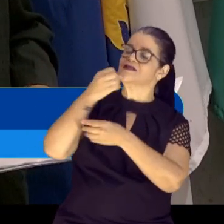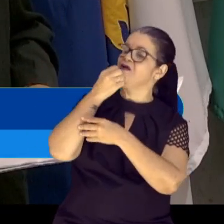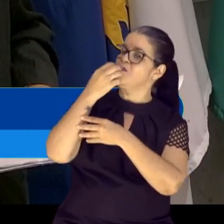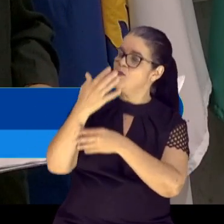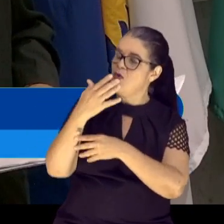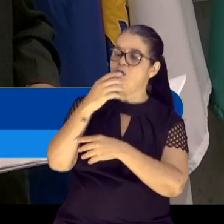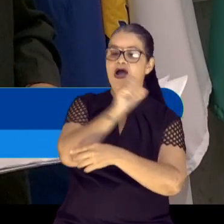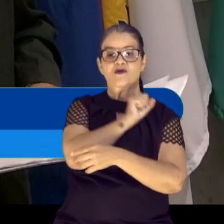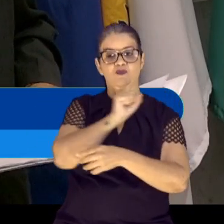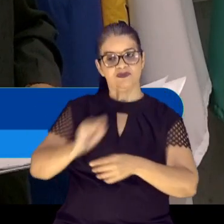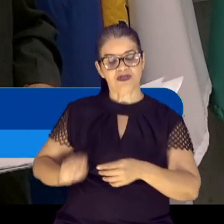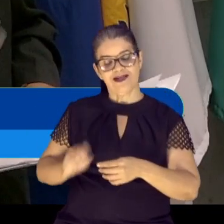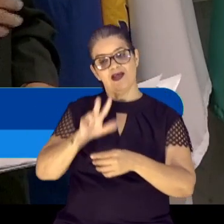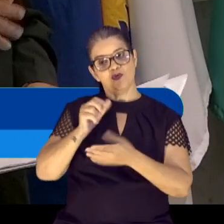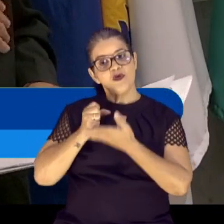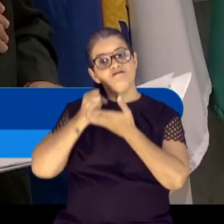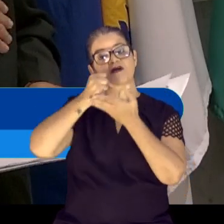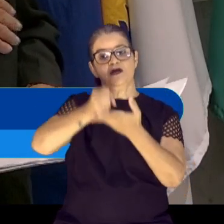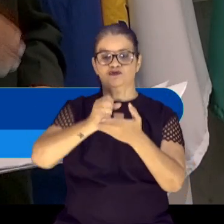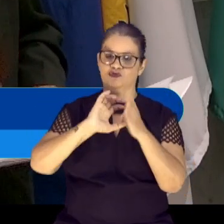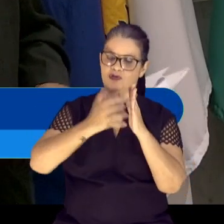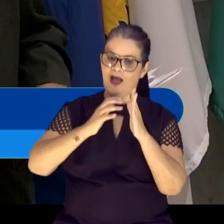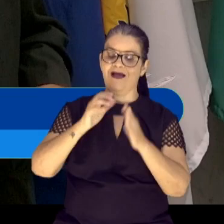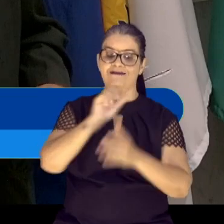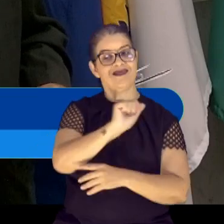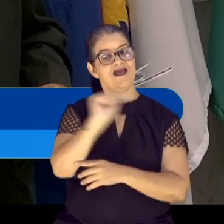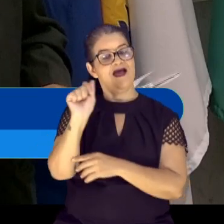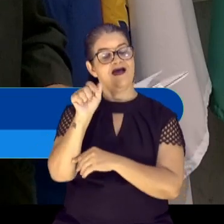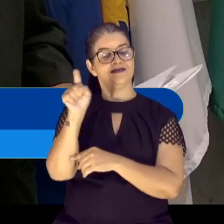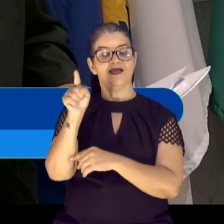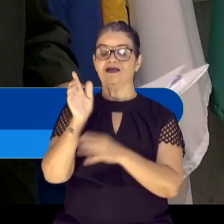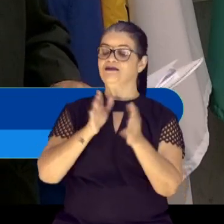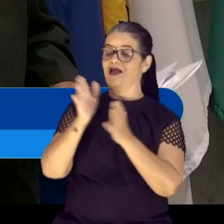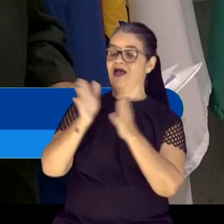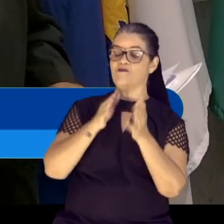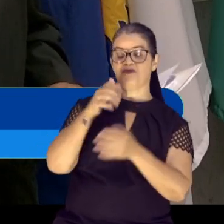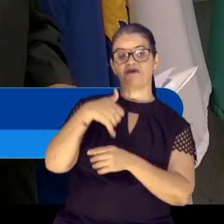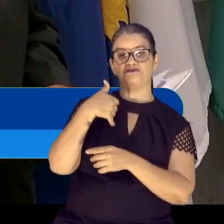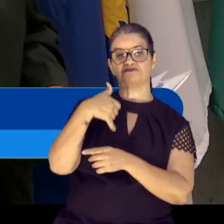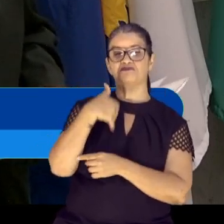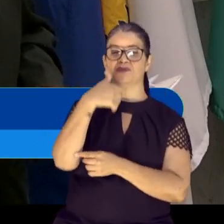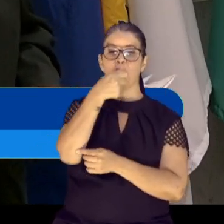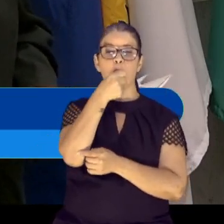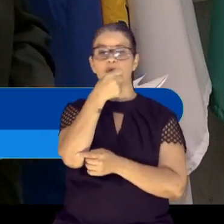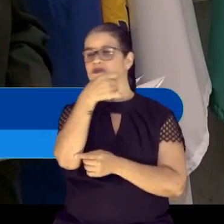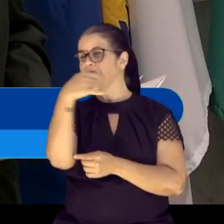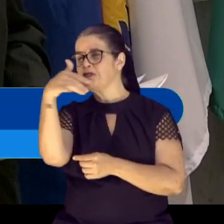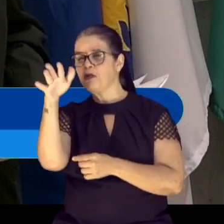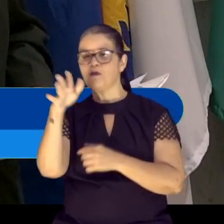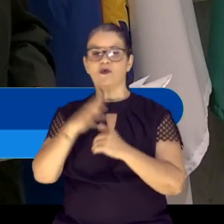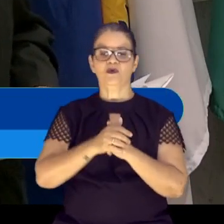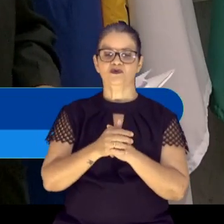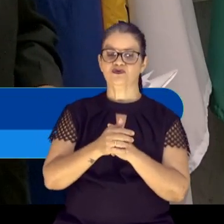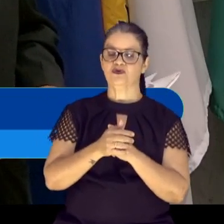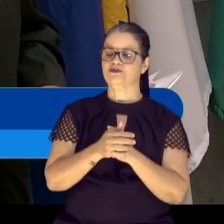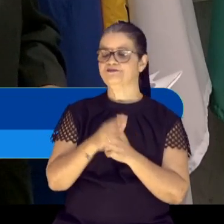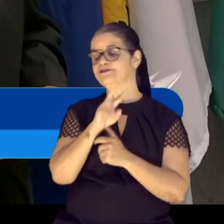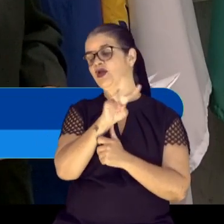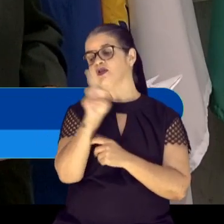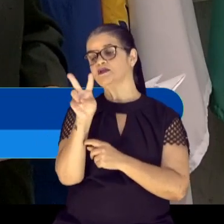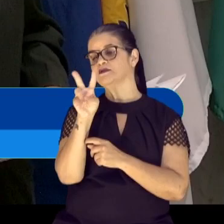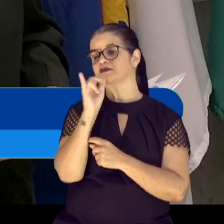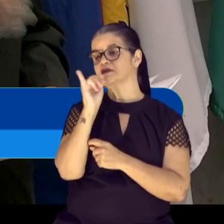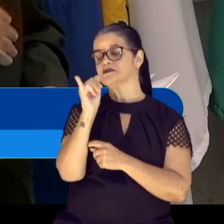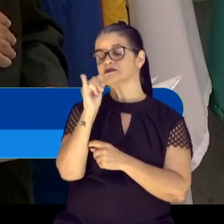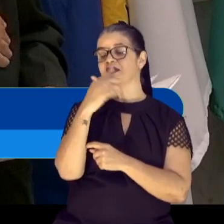vai ajudar o partido. E Arraes ali, à época, com seus 80 e poucos anos, virou para Eduardo e disse: